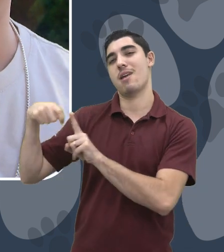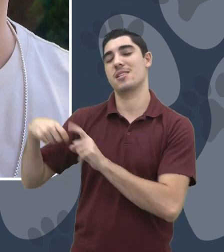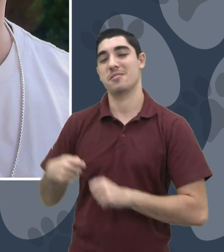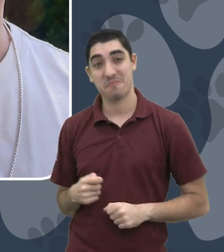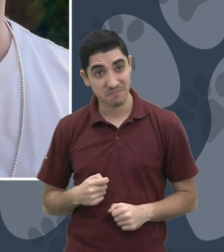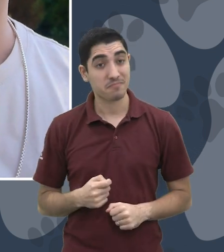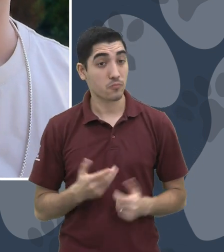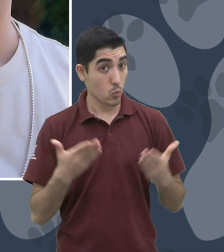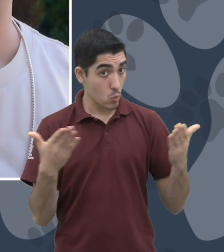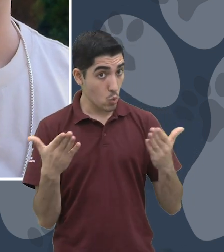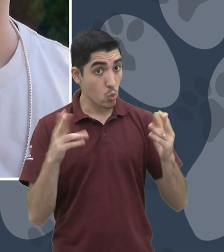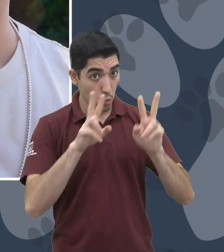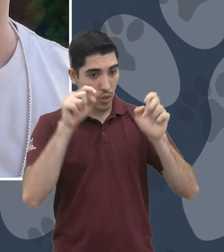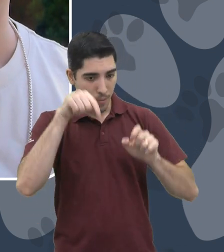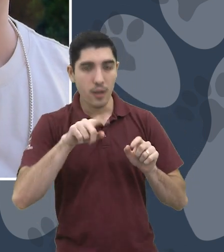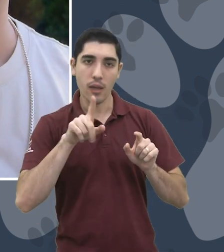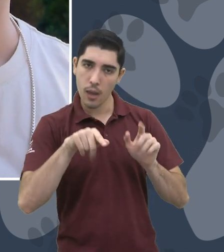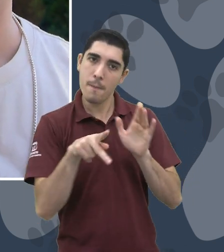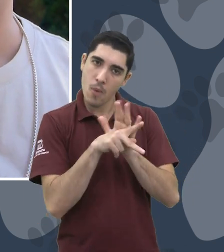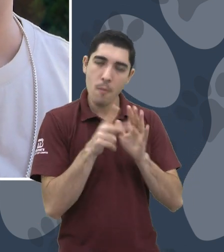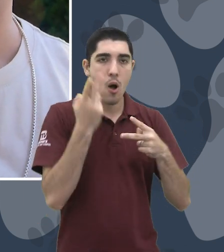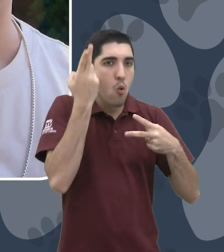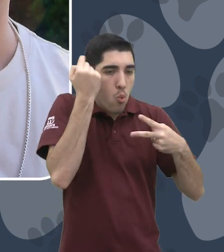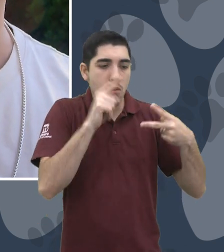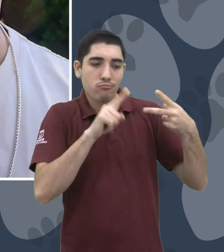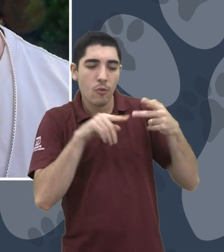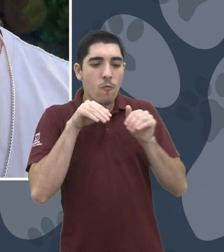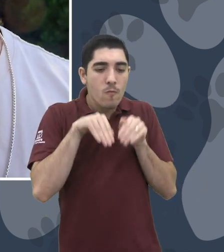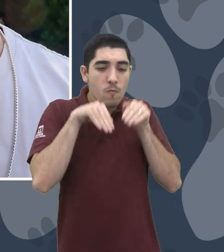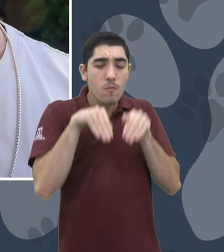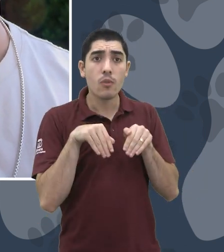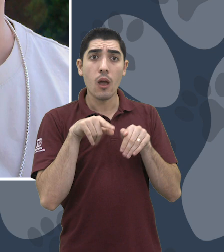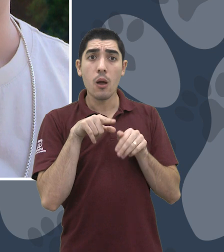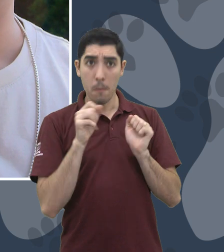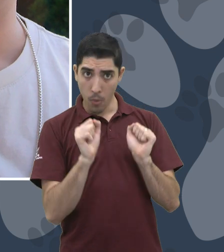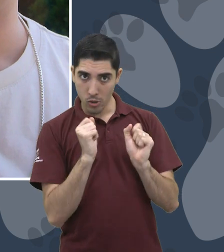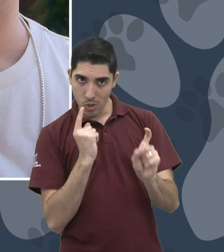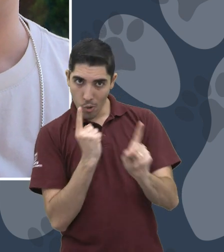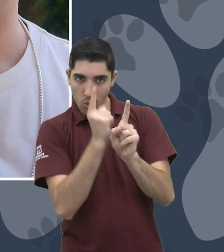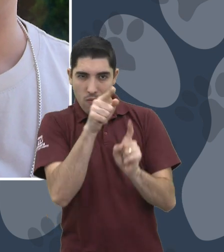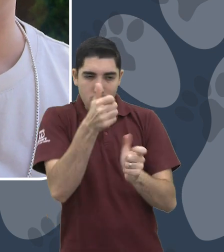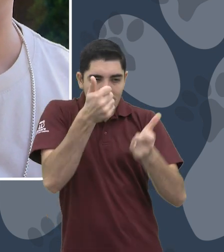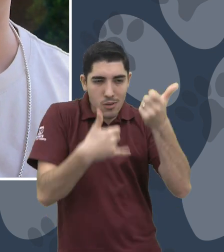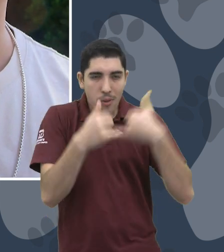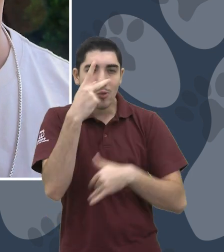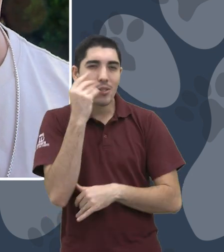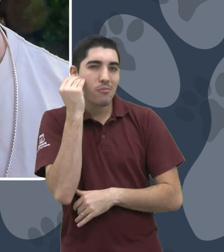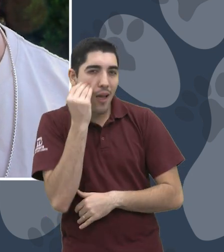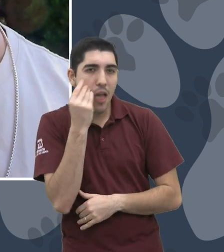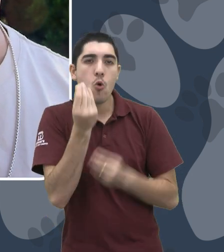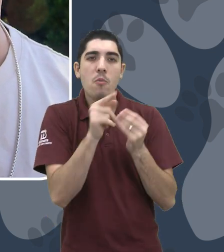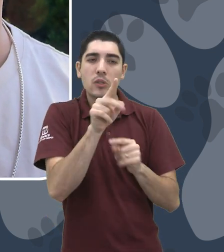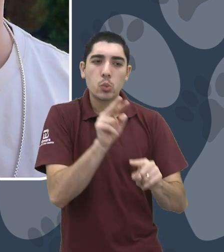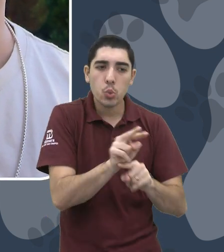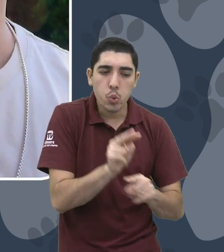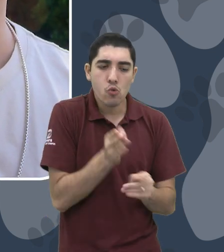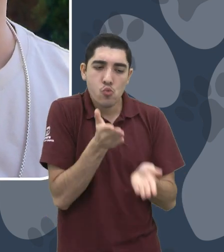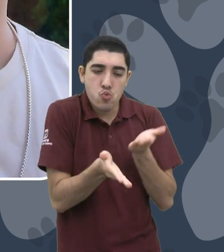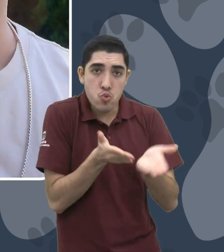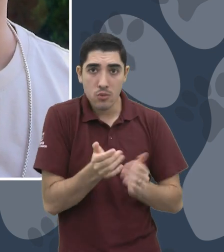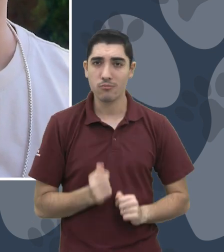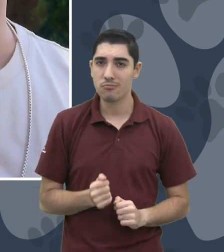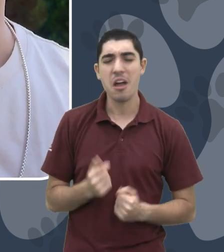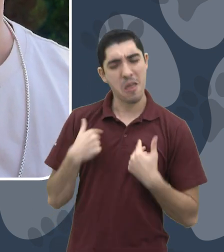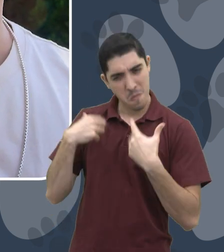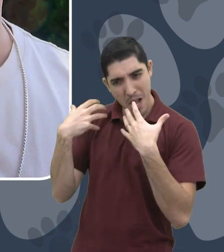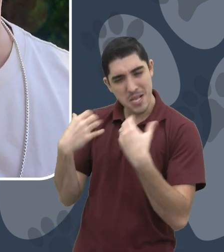meses já. Ó, hoje a gente tá falando sobre roedores aqui no Galeria Pet. O que você acha da gente se encontrar e você me contar mais sobre os cuidados que